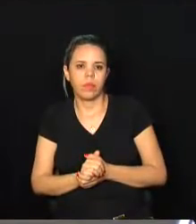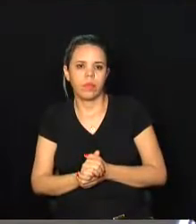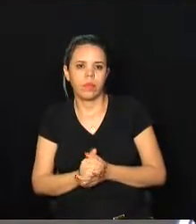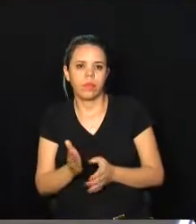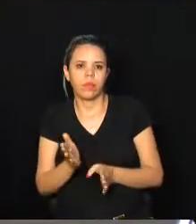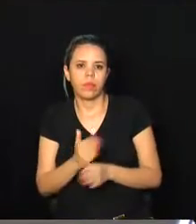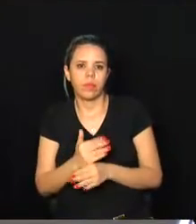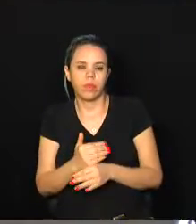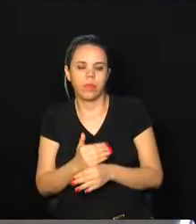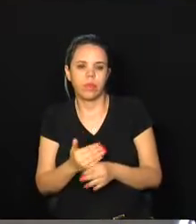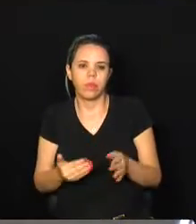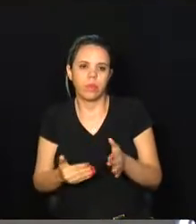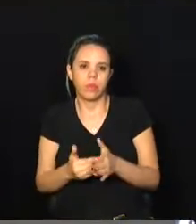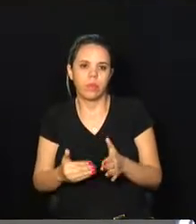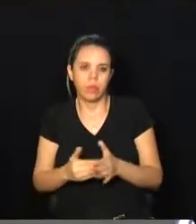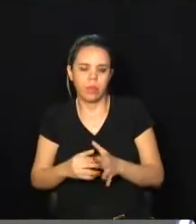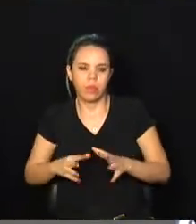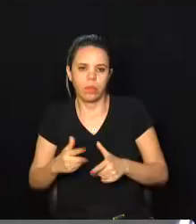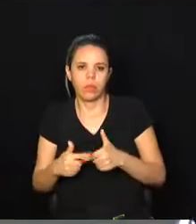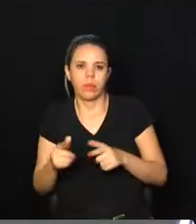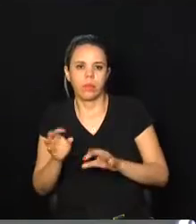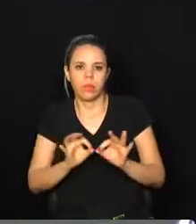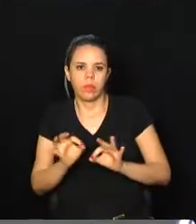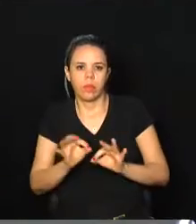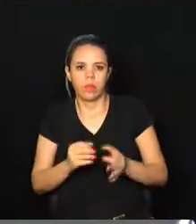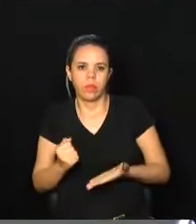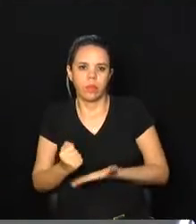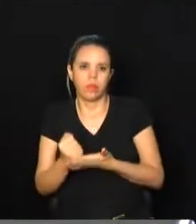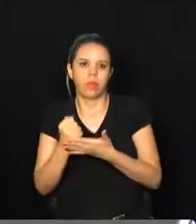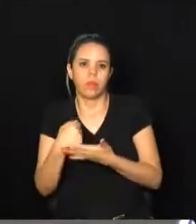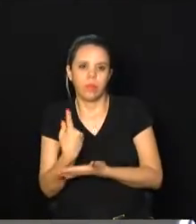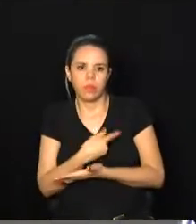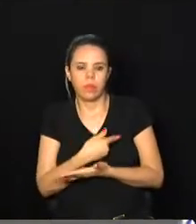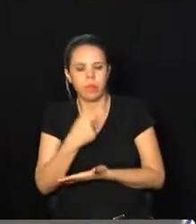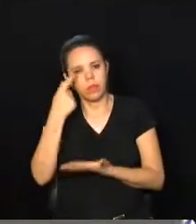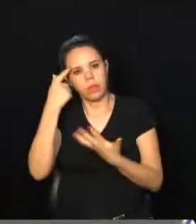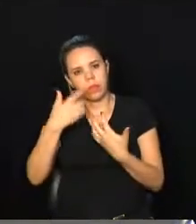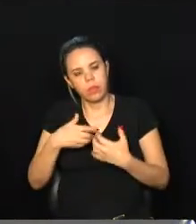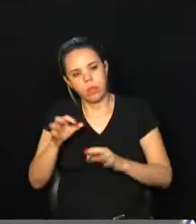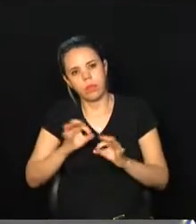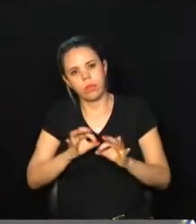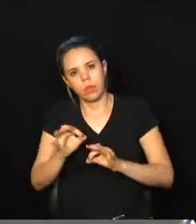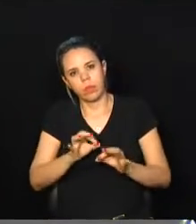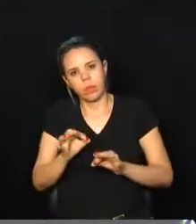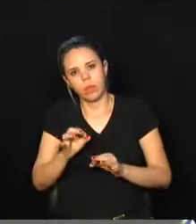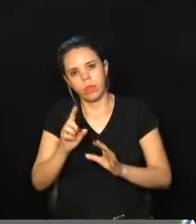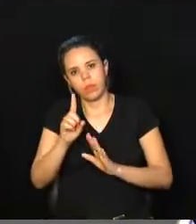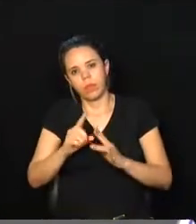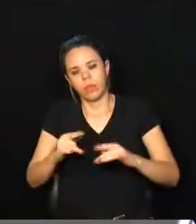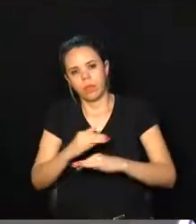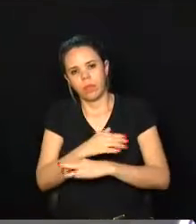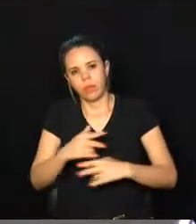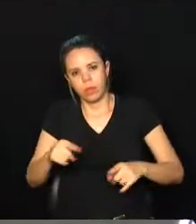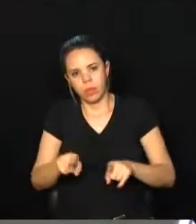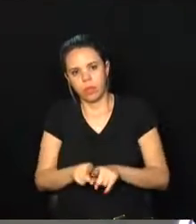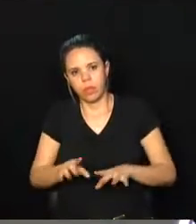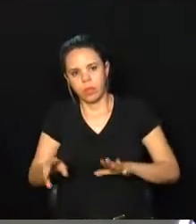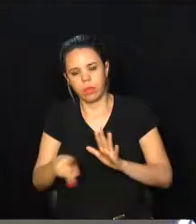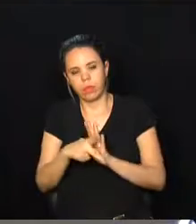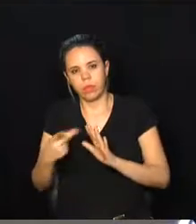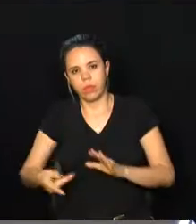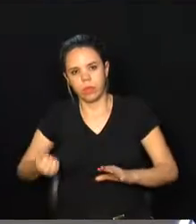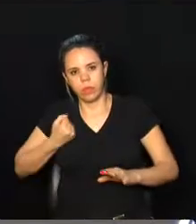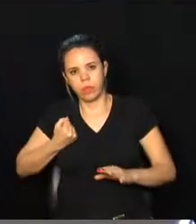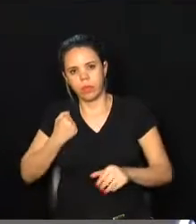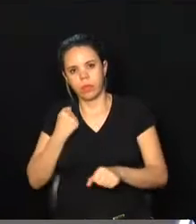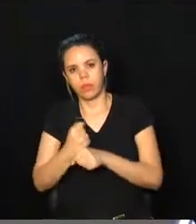pontas, e esse planejamento ajudaria a gente a pensar o plano diretor e o próprio Código de Obras de